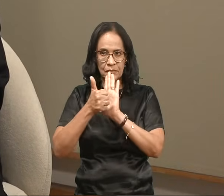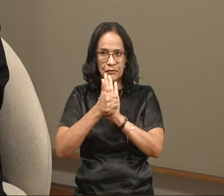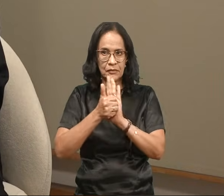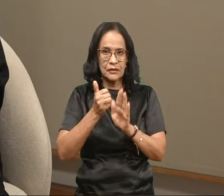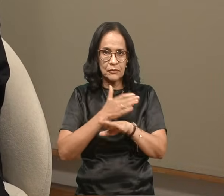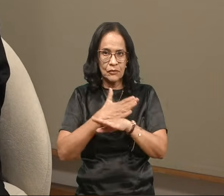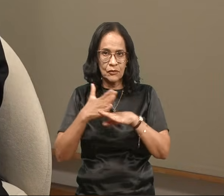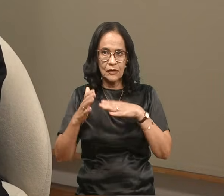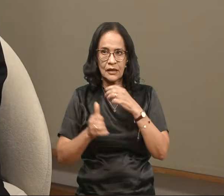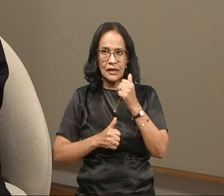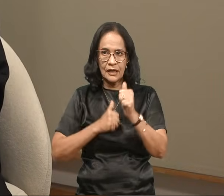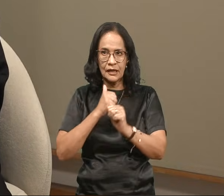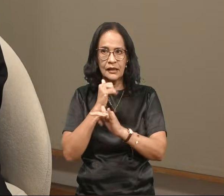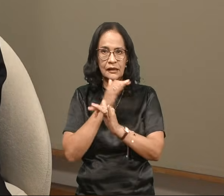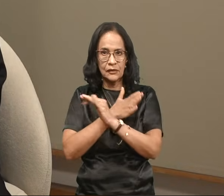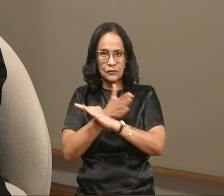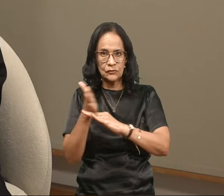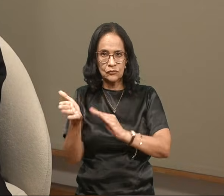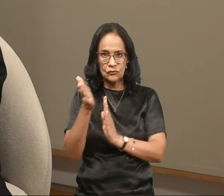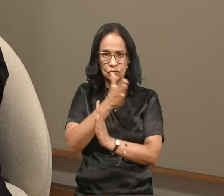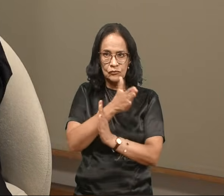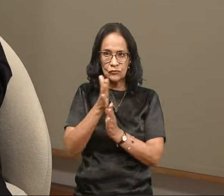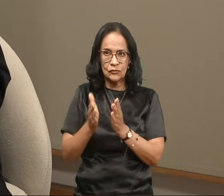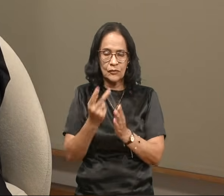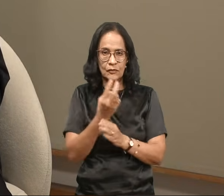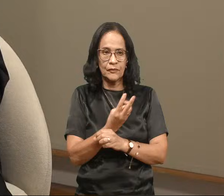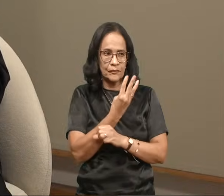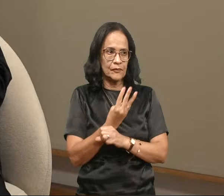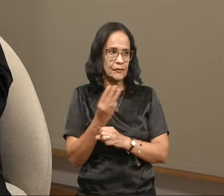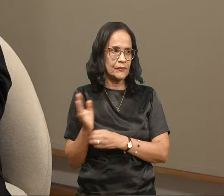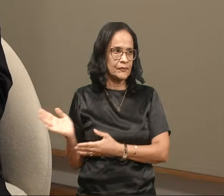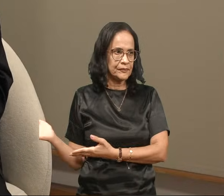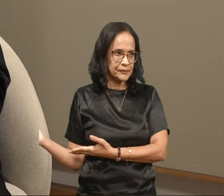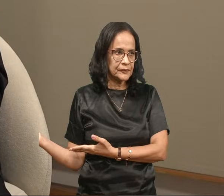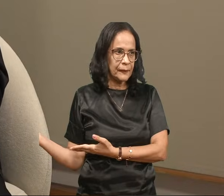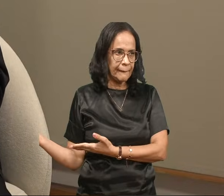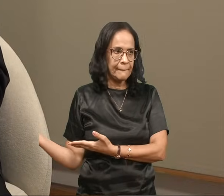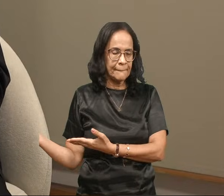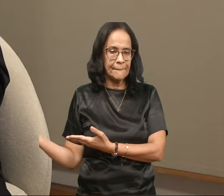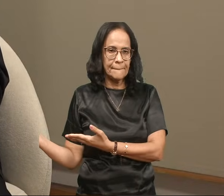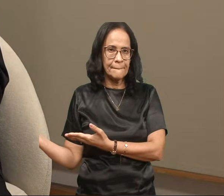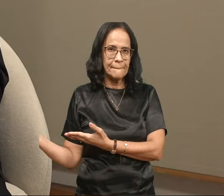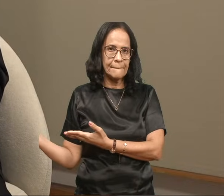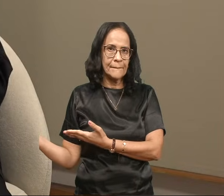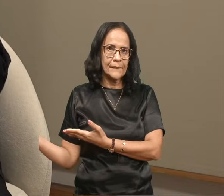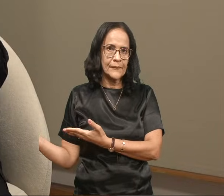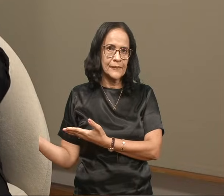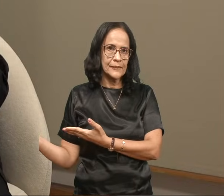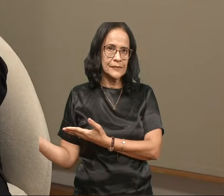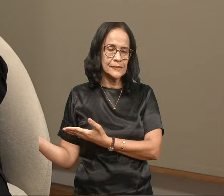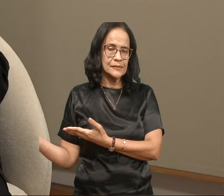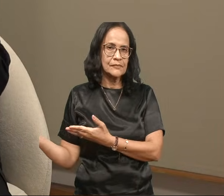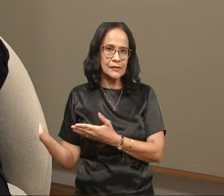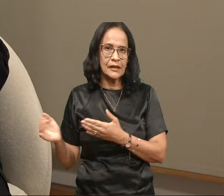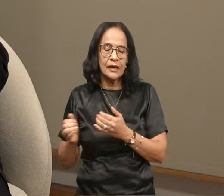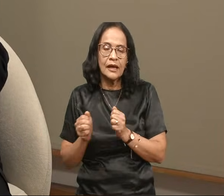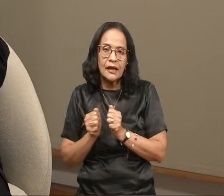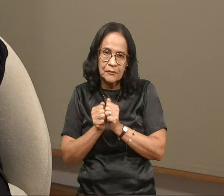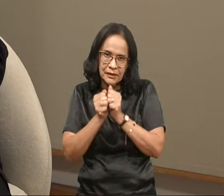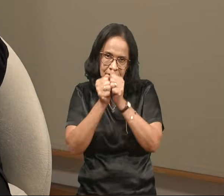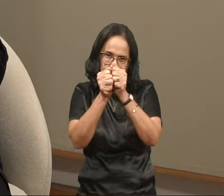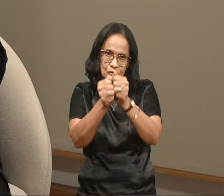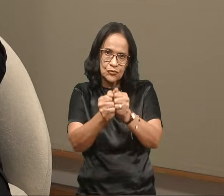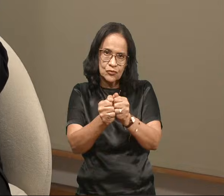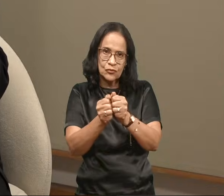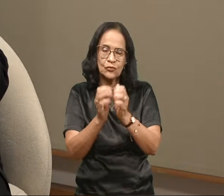pibcuritiba.org.br/PIB Online. Lá tem gente capacitada para te ouvir, para orar com você, para te encaminhar para alguma situação